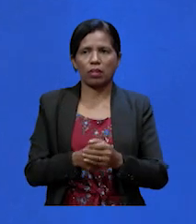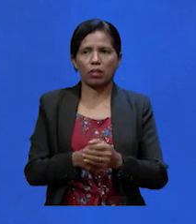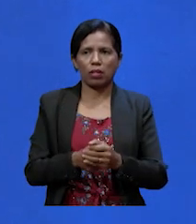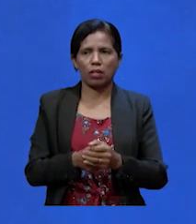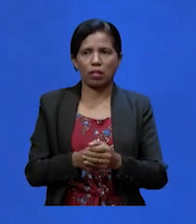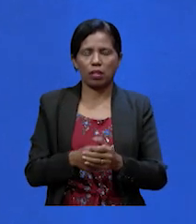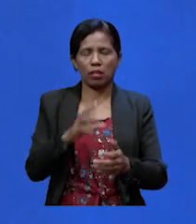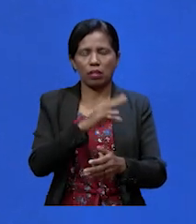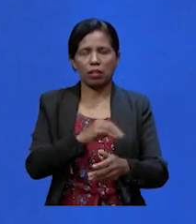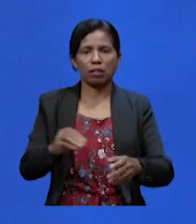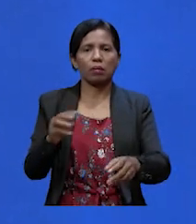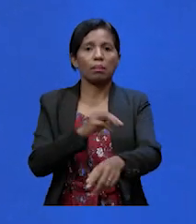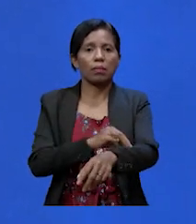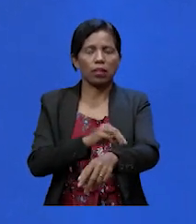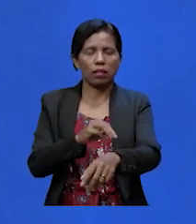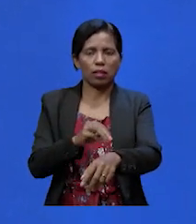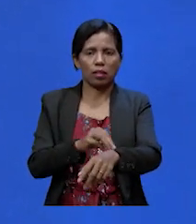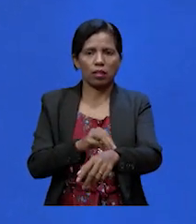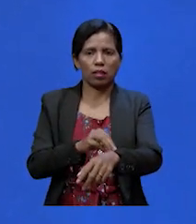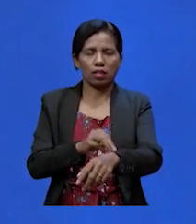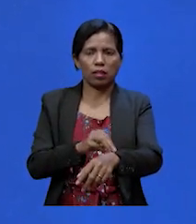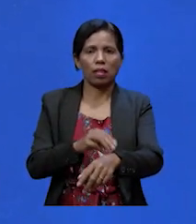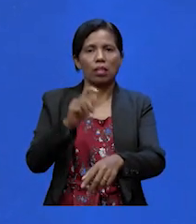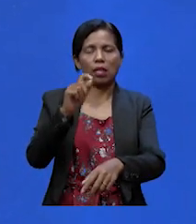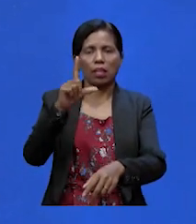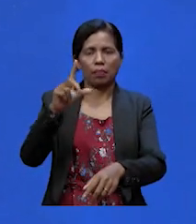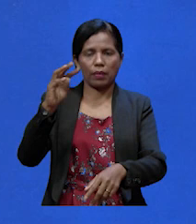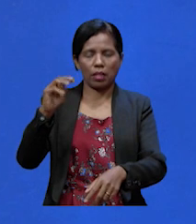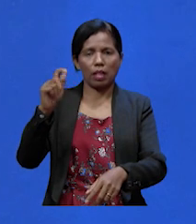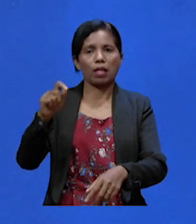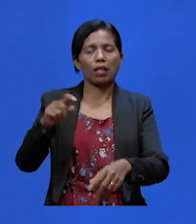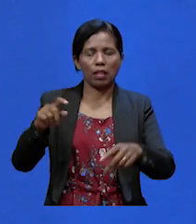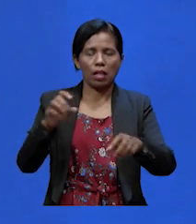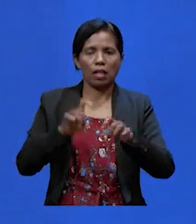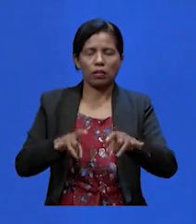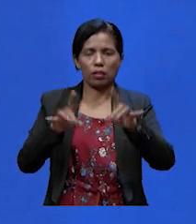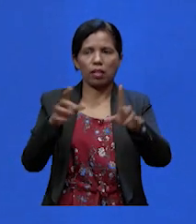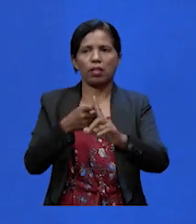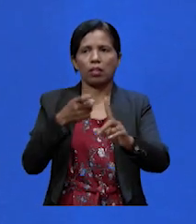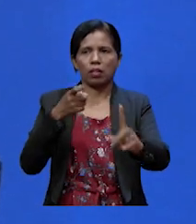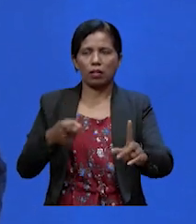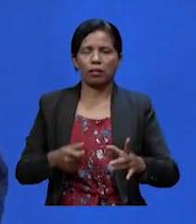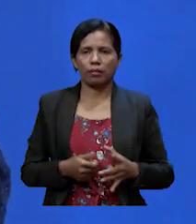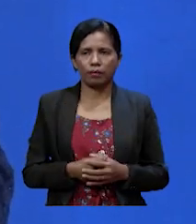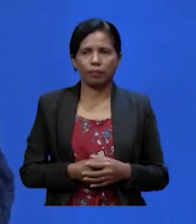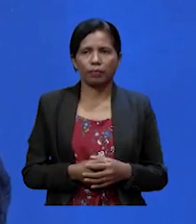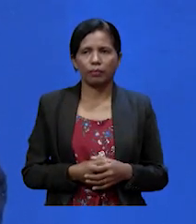Prostitution Global Fellowship e Rusi de la Prostitution International, e ben lidera Rusi, Sr. Brent